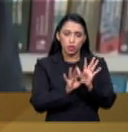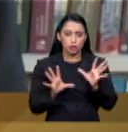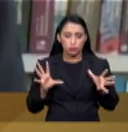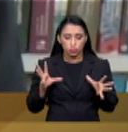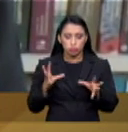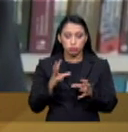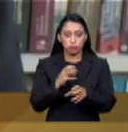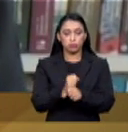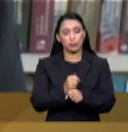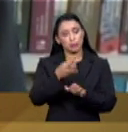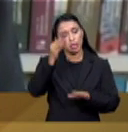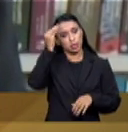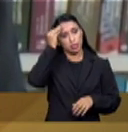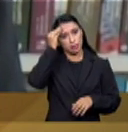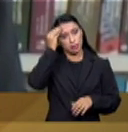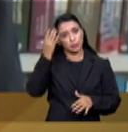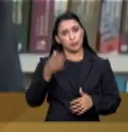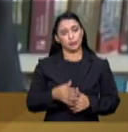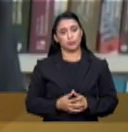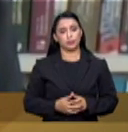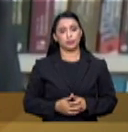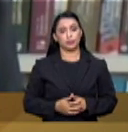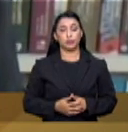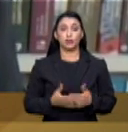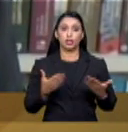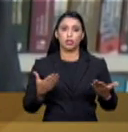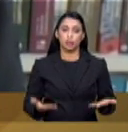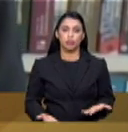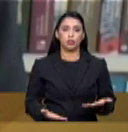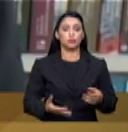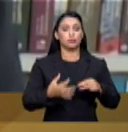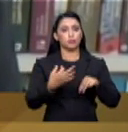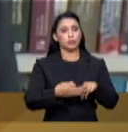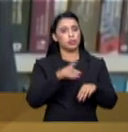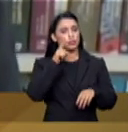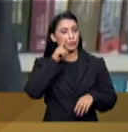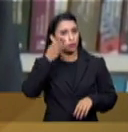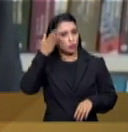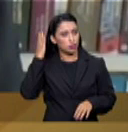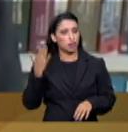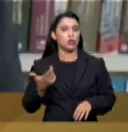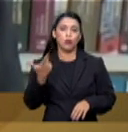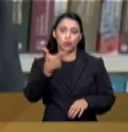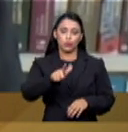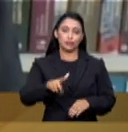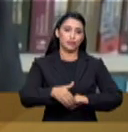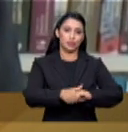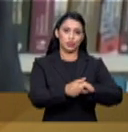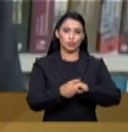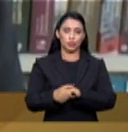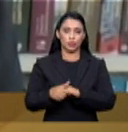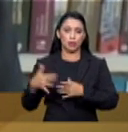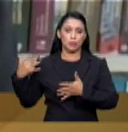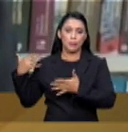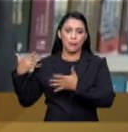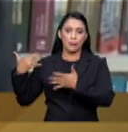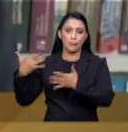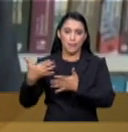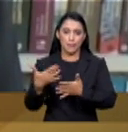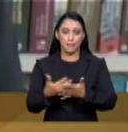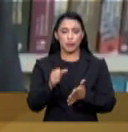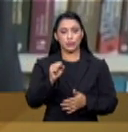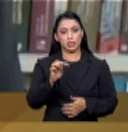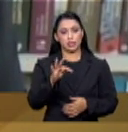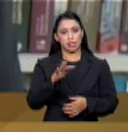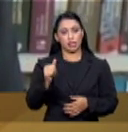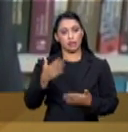tratados pela Justiça Federal. Ministro Marco Aurélio, mais uma vez eu cumprimento Vossa Excelência pela brilhante trajetória no Supremo Tribunal Federal e